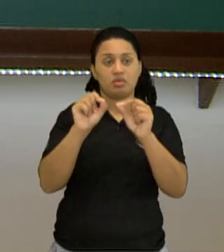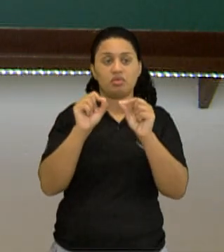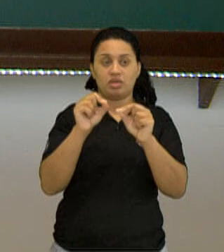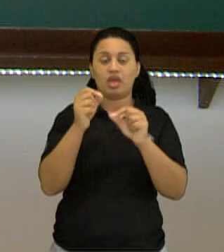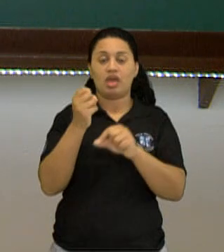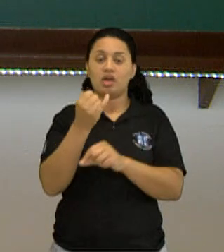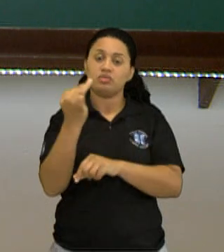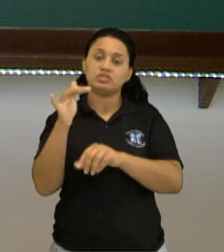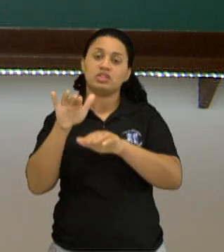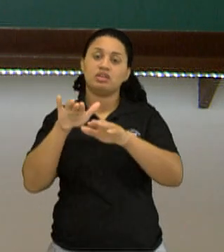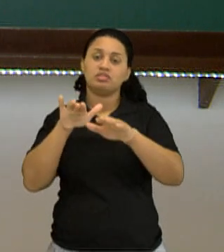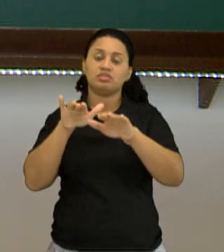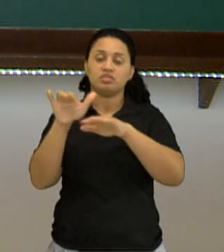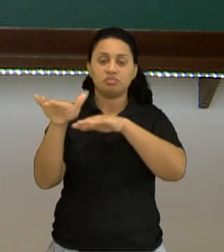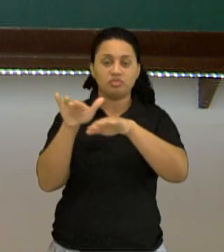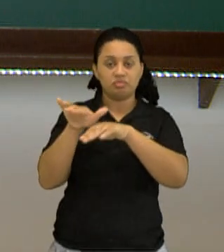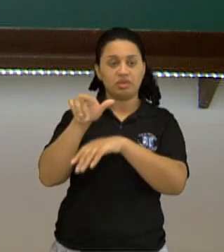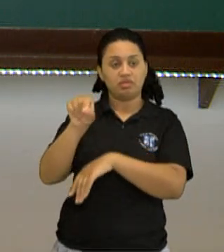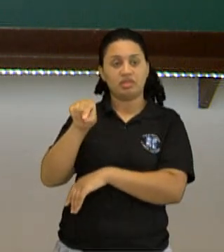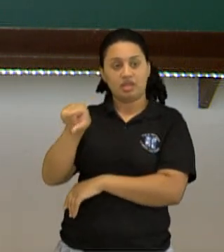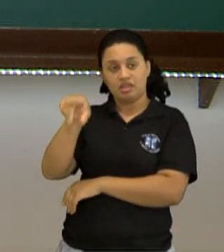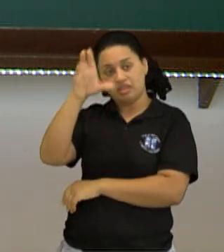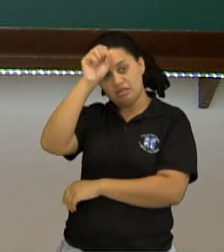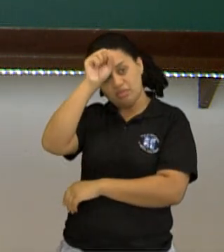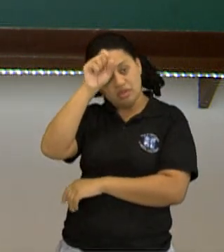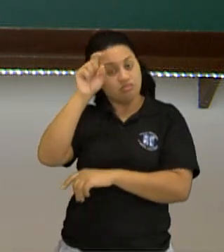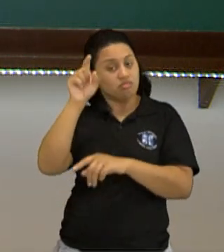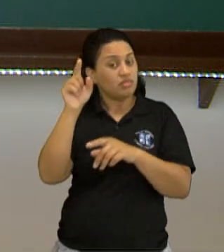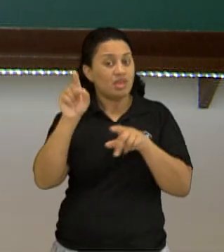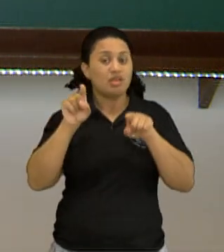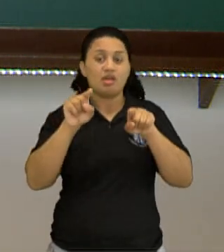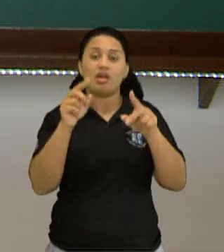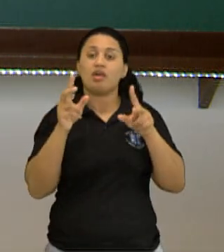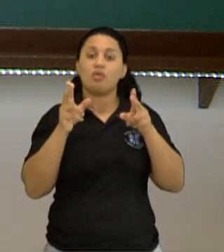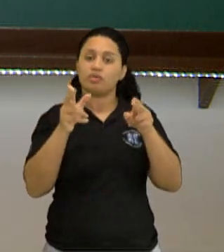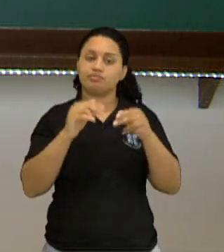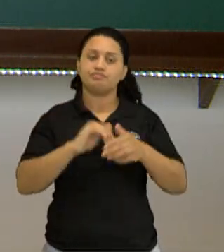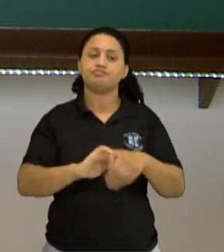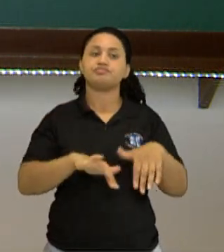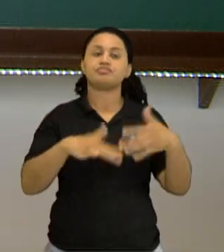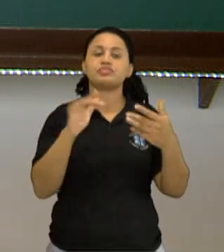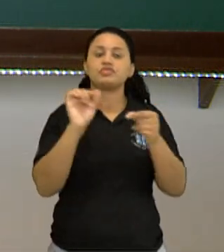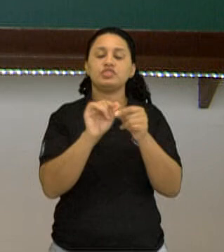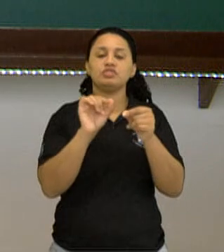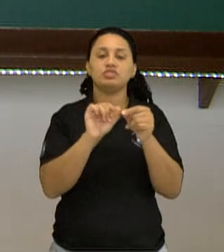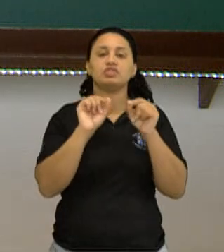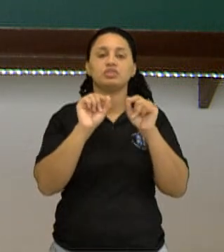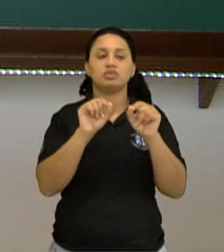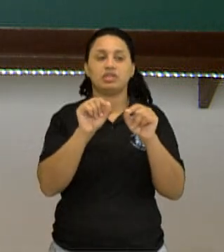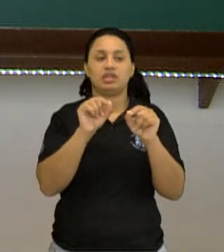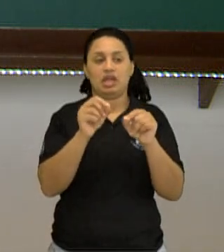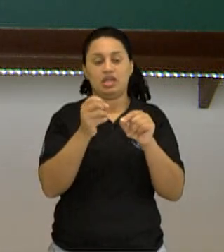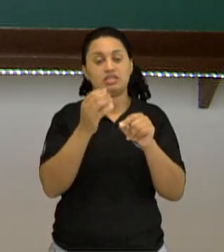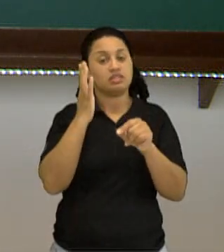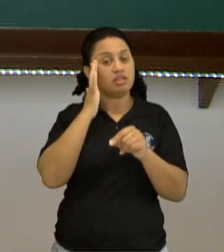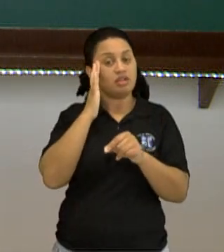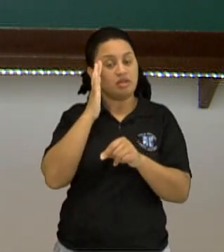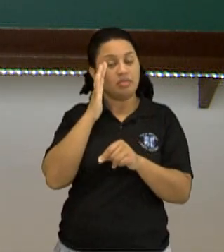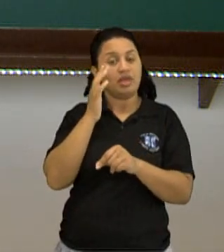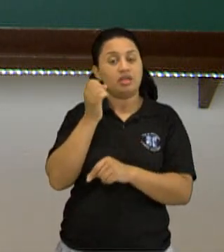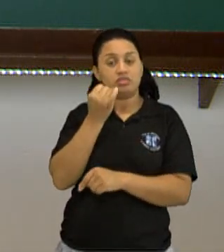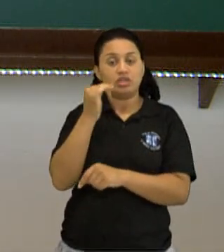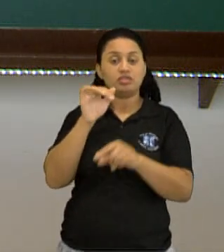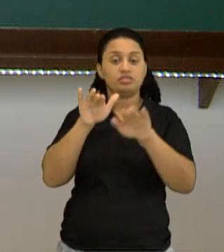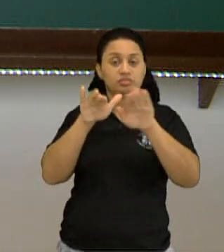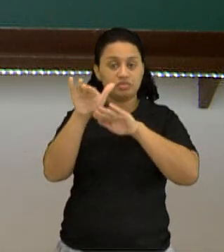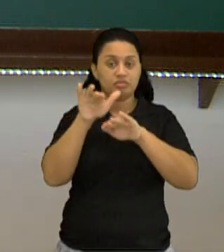quantidade de movimento do aprendiz é a mesma do mentor. Então, o que eu vou fazer? Eu vou calcular a quantidade de movimento do mentor